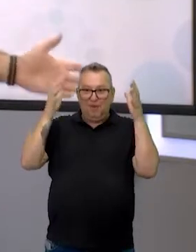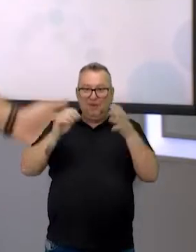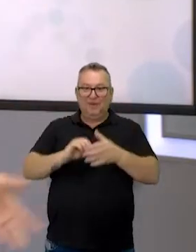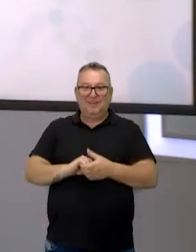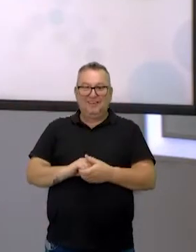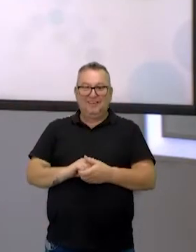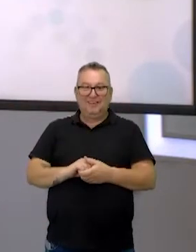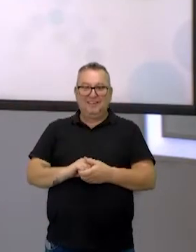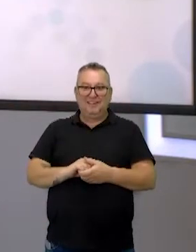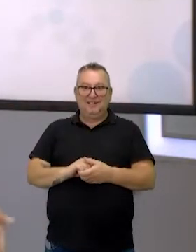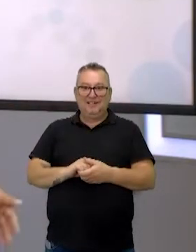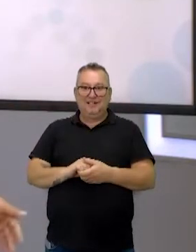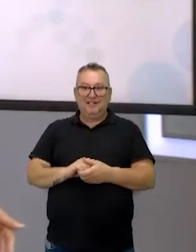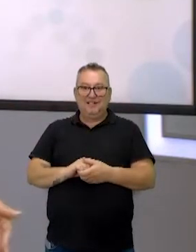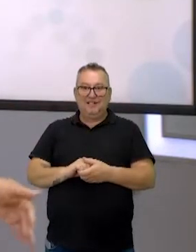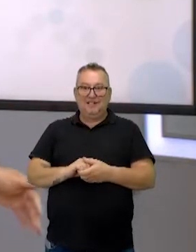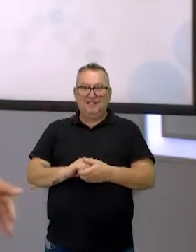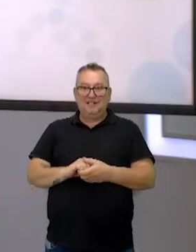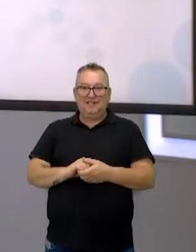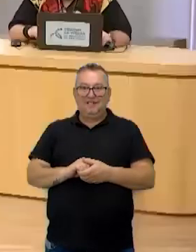Cabeção? Momento Cabeção.